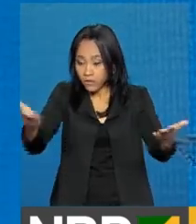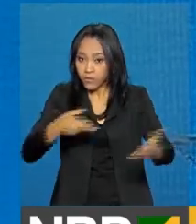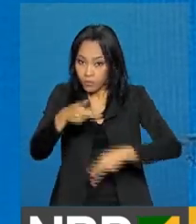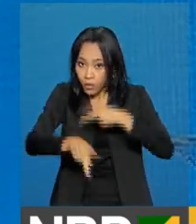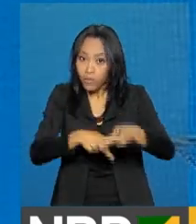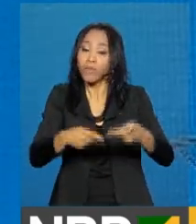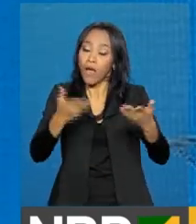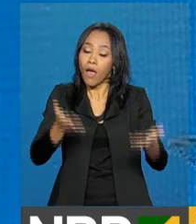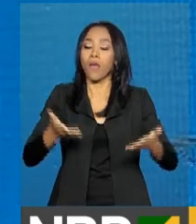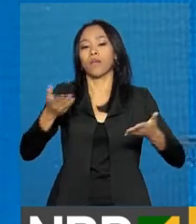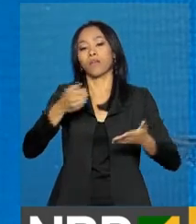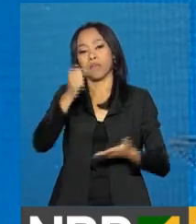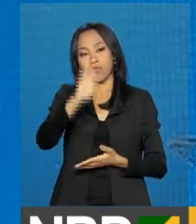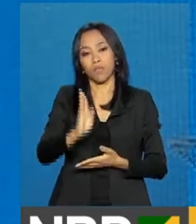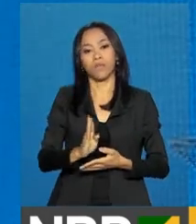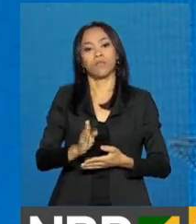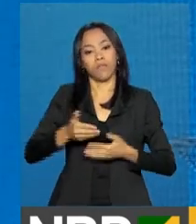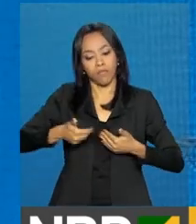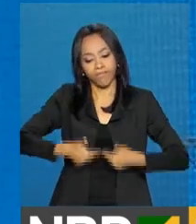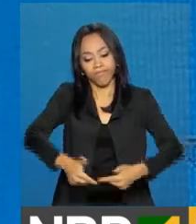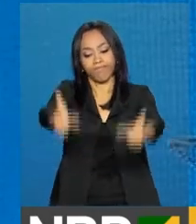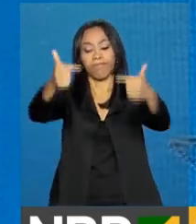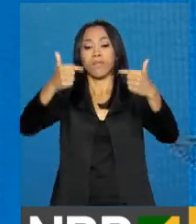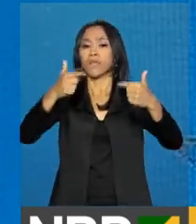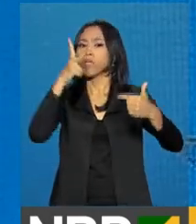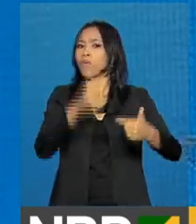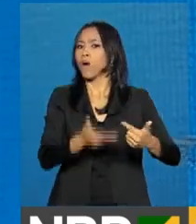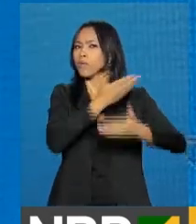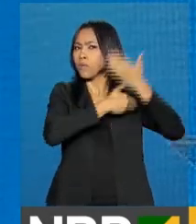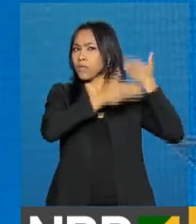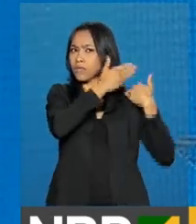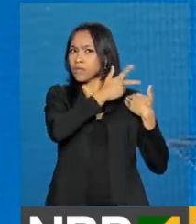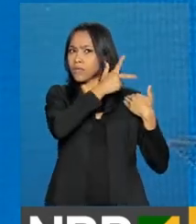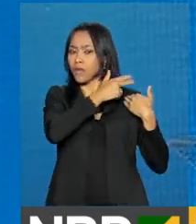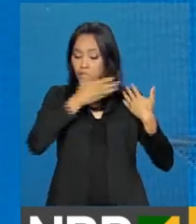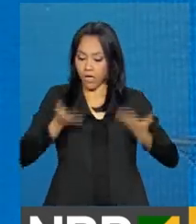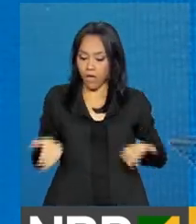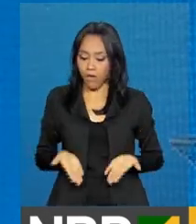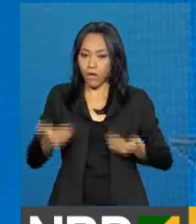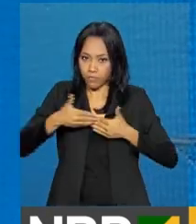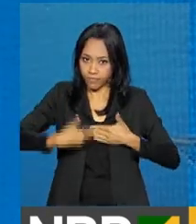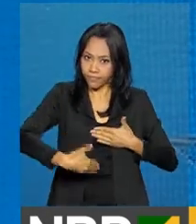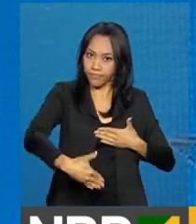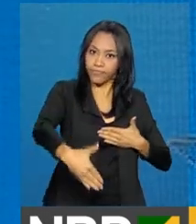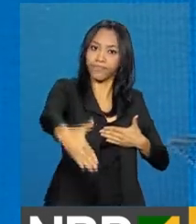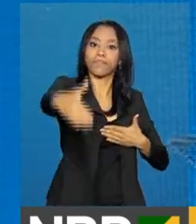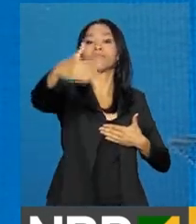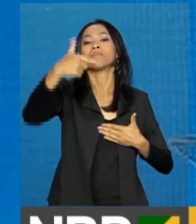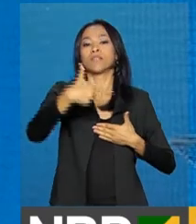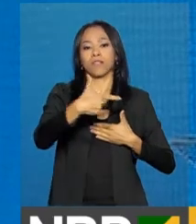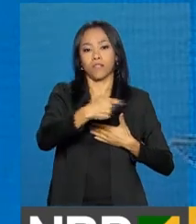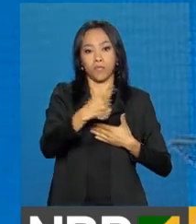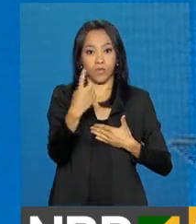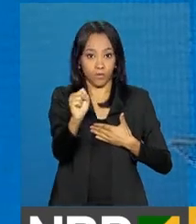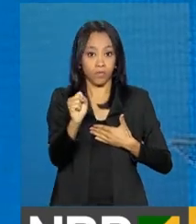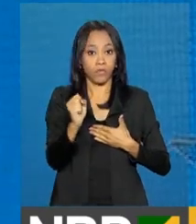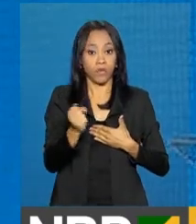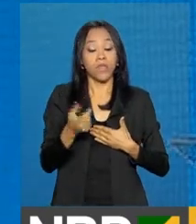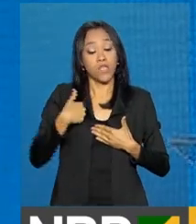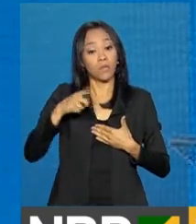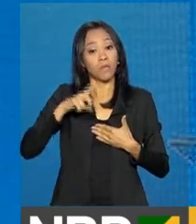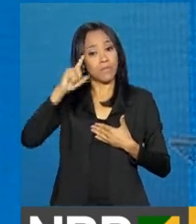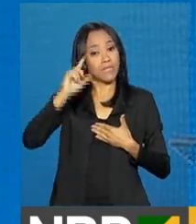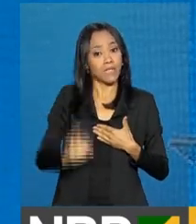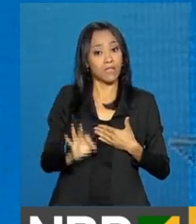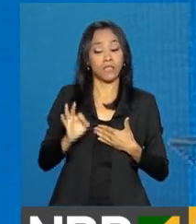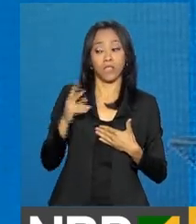Então, na medida que nós nos desenvolvemos no ano passado e vamos nos desenvolver muito mais neste ano, eu tenho certeza que o trabalho